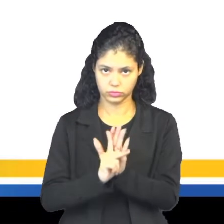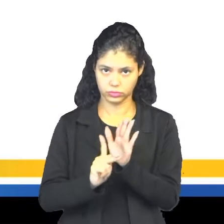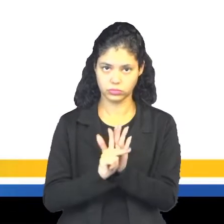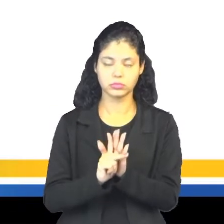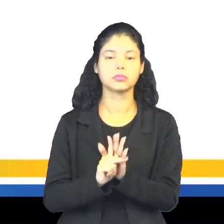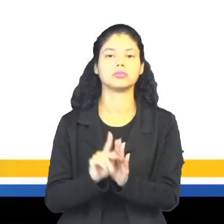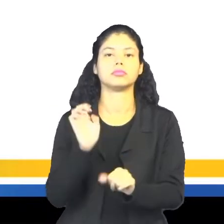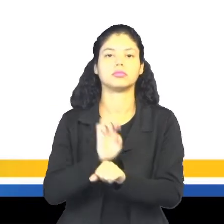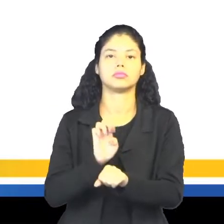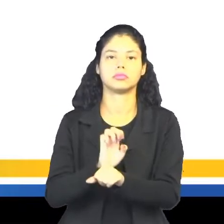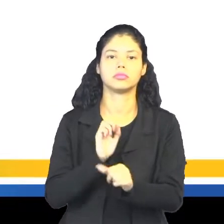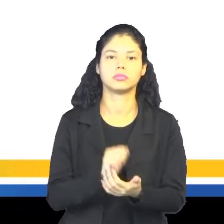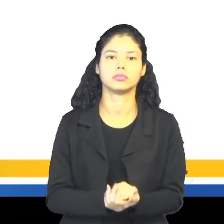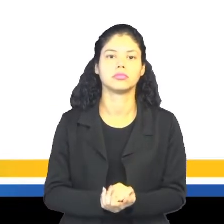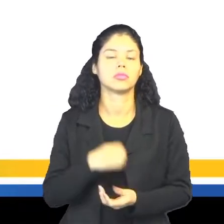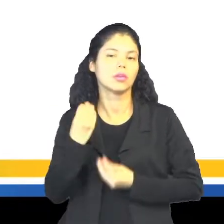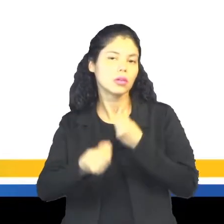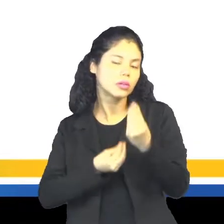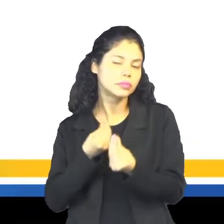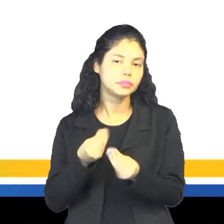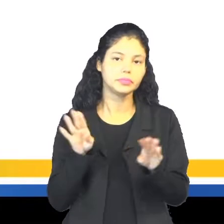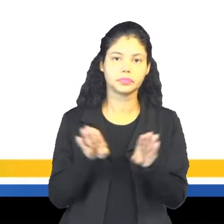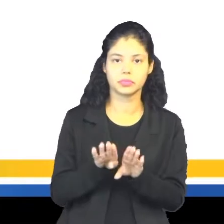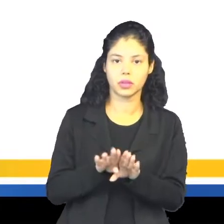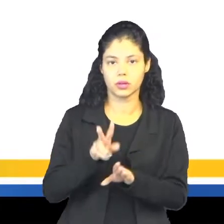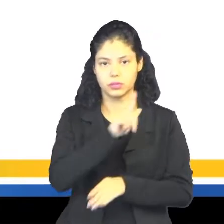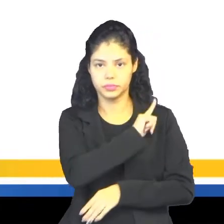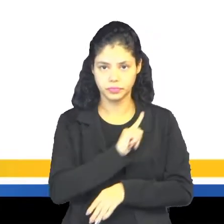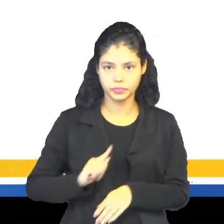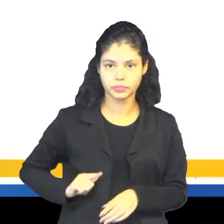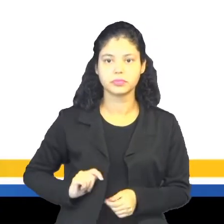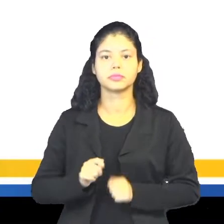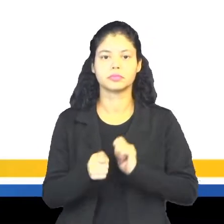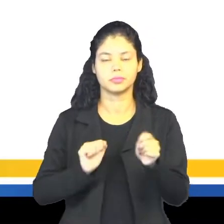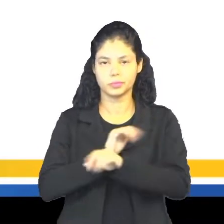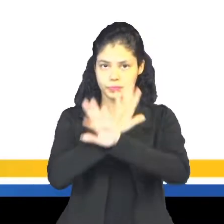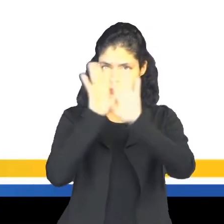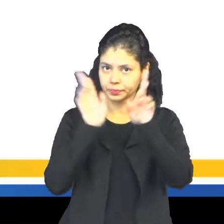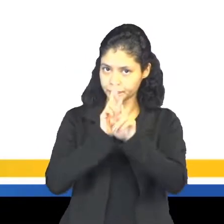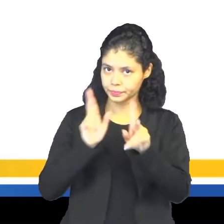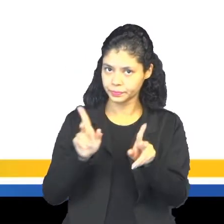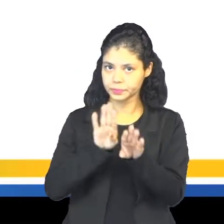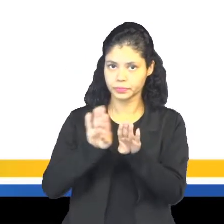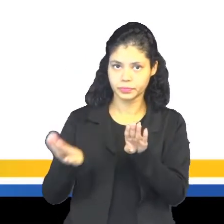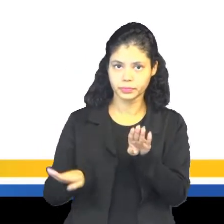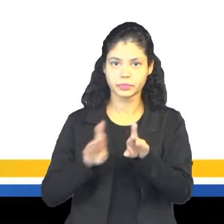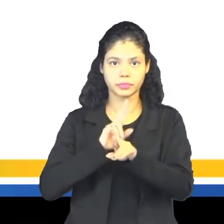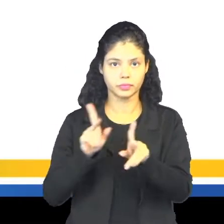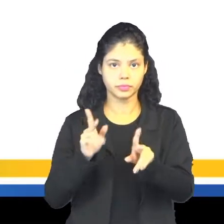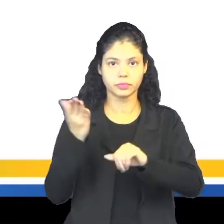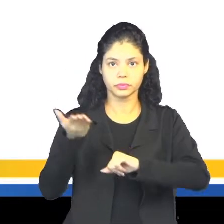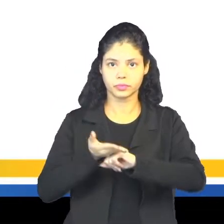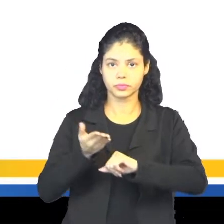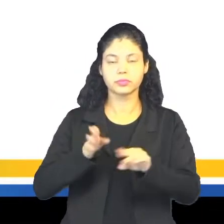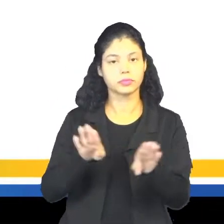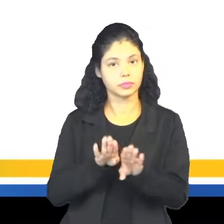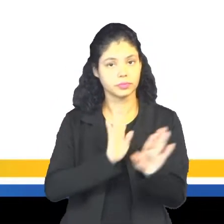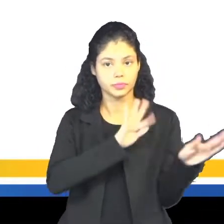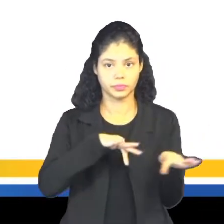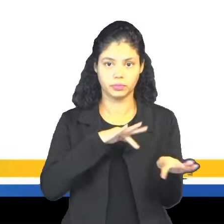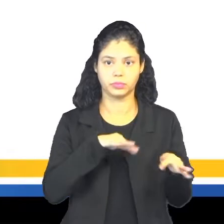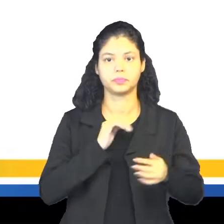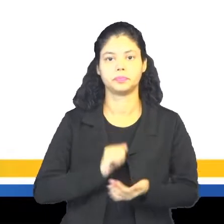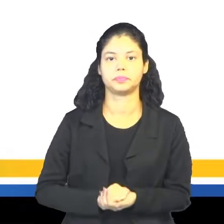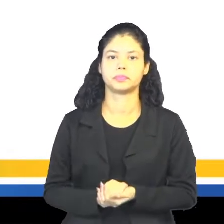As mudanças na forma de governar tornaram mais claras as diferenças entre o mundo moderno e o mundo feudal. Entre os